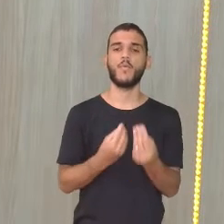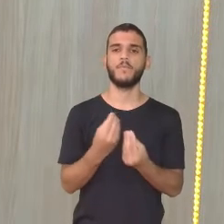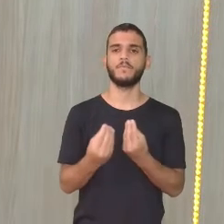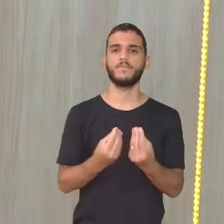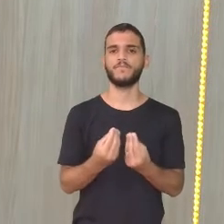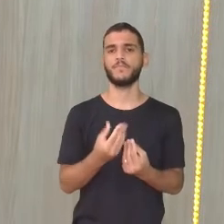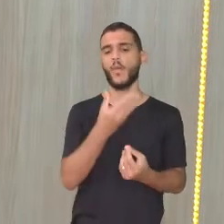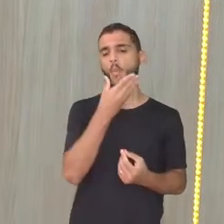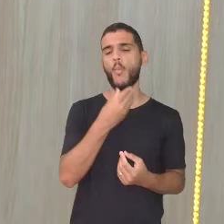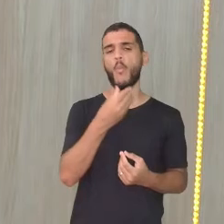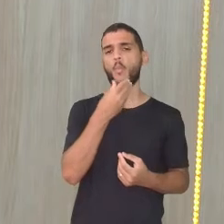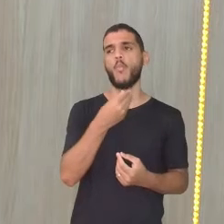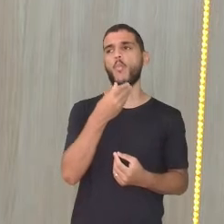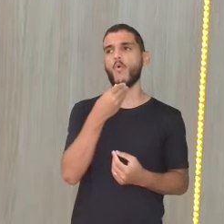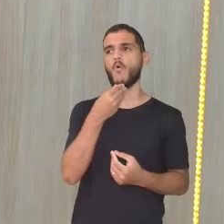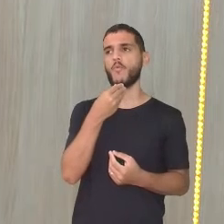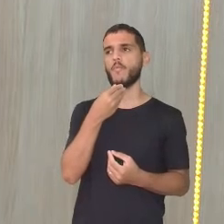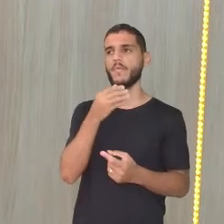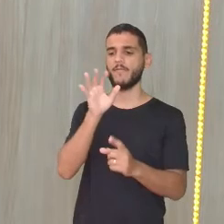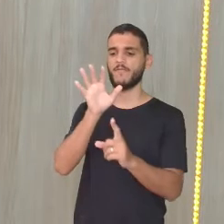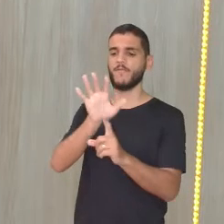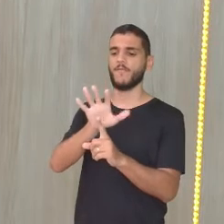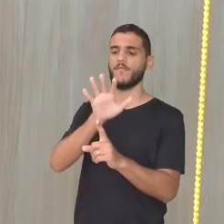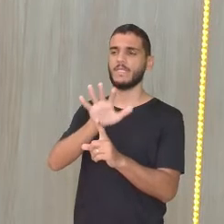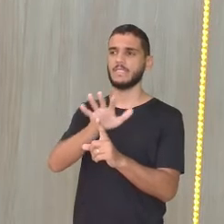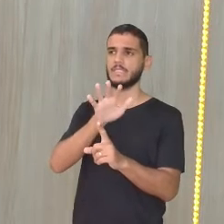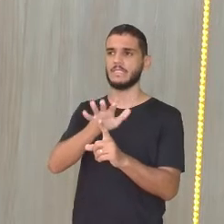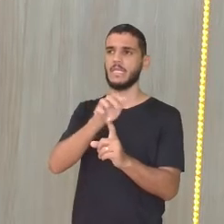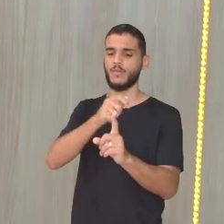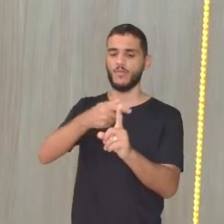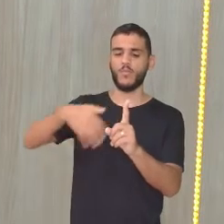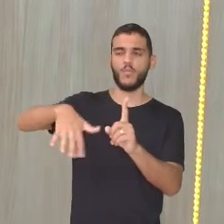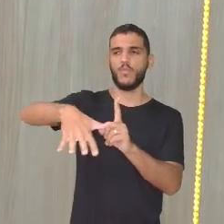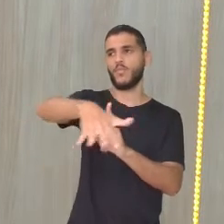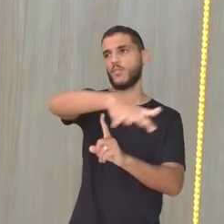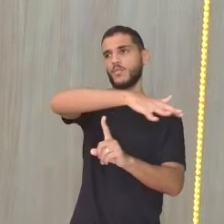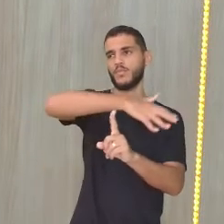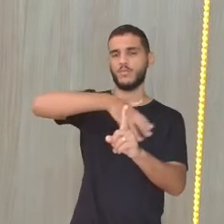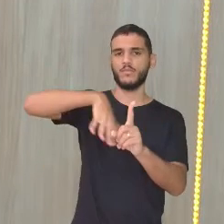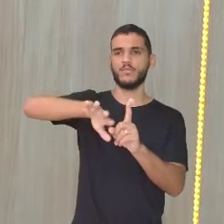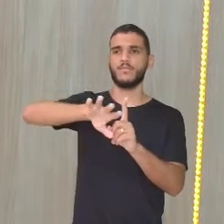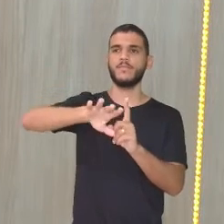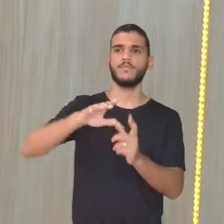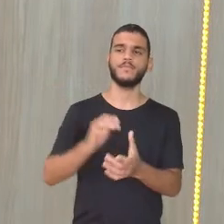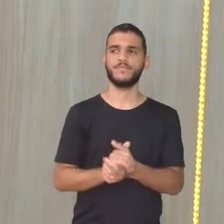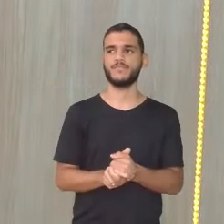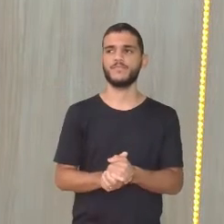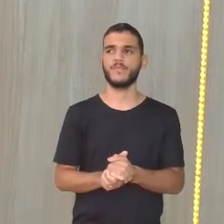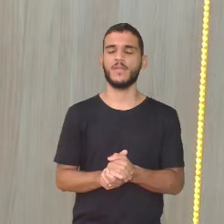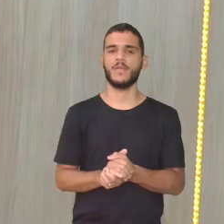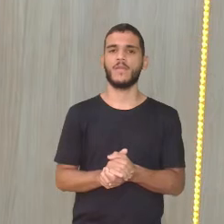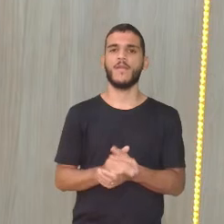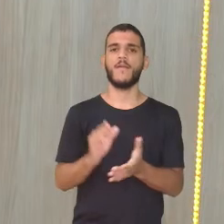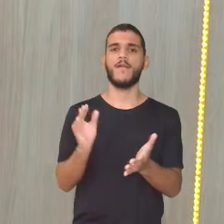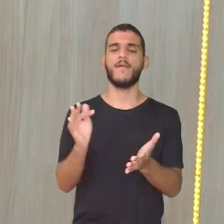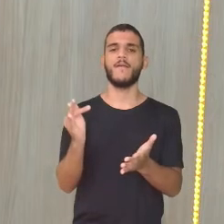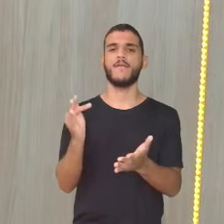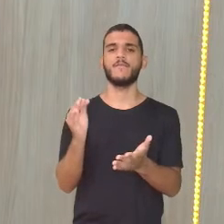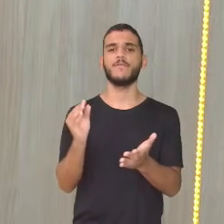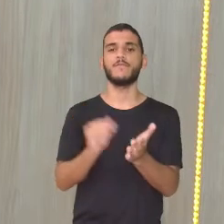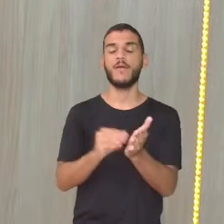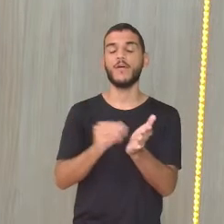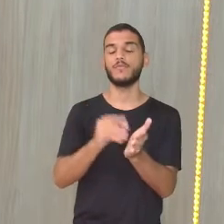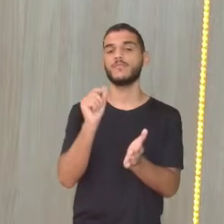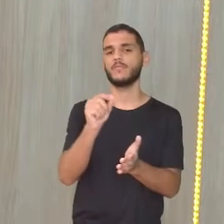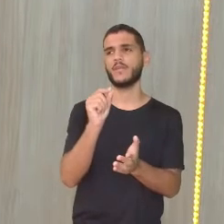ambiente. Né? Então, é exatamente esse elemento que está faltando aí nesse esquema. Né? A